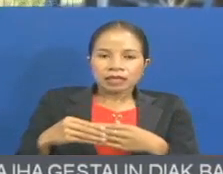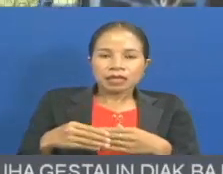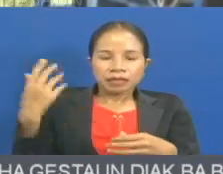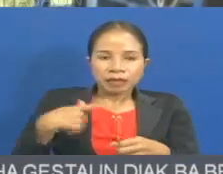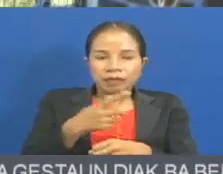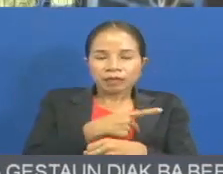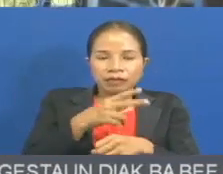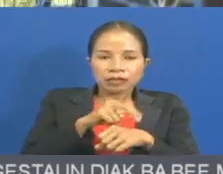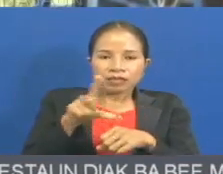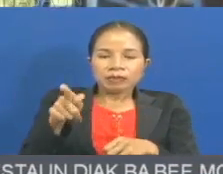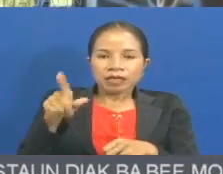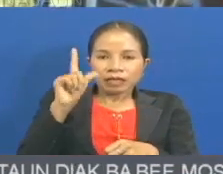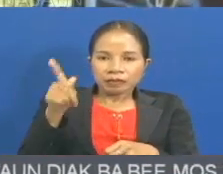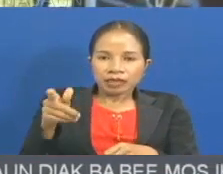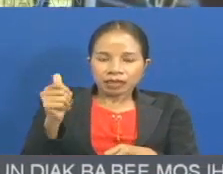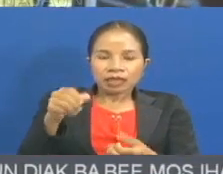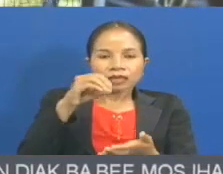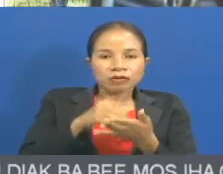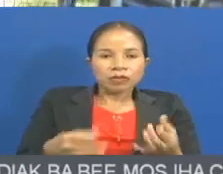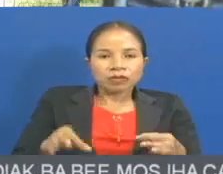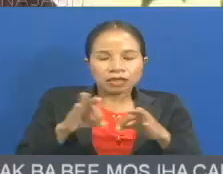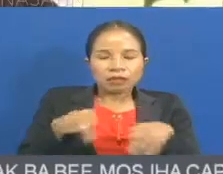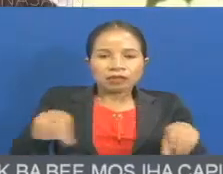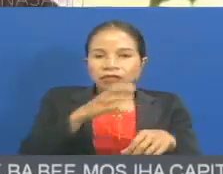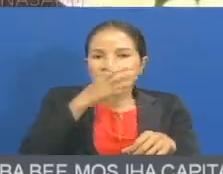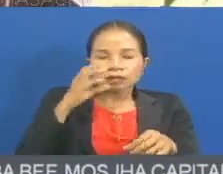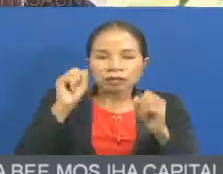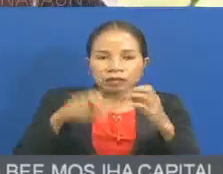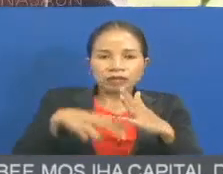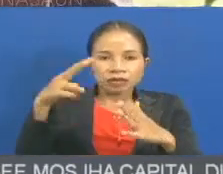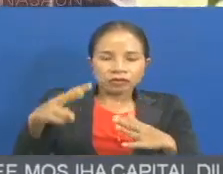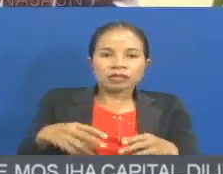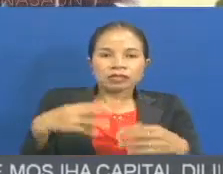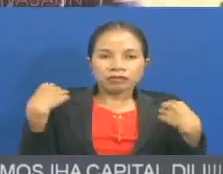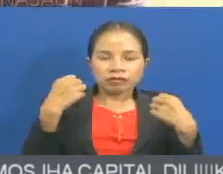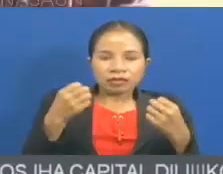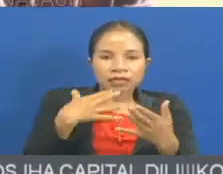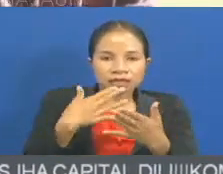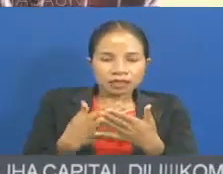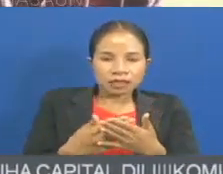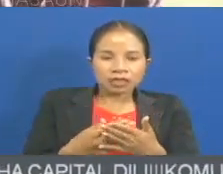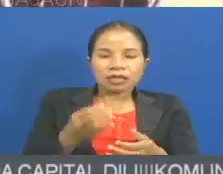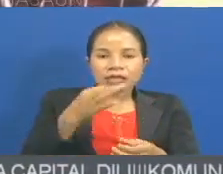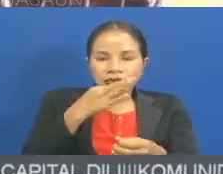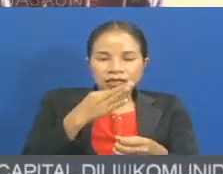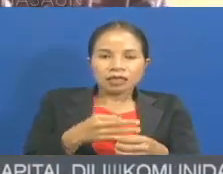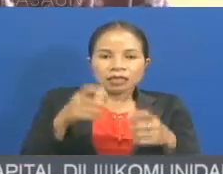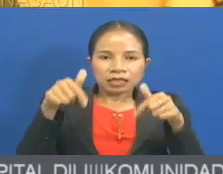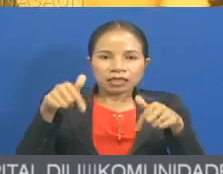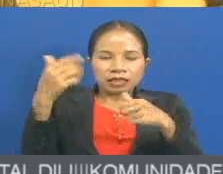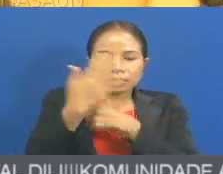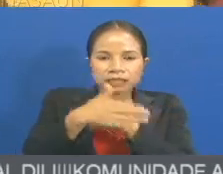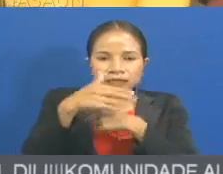Nacional, PLPA setou prioridade para o setor agricultura, no nível valoriza no garante sustentabilidade produção aihan e